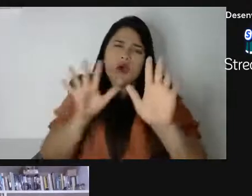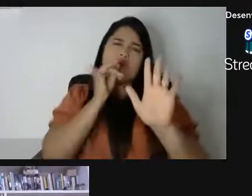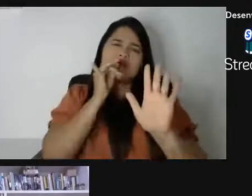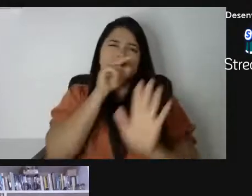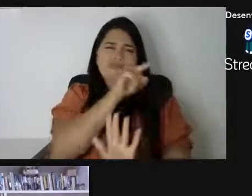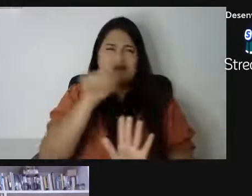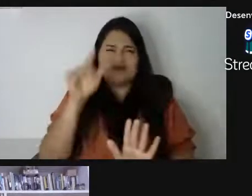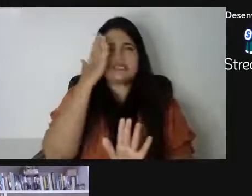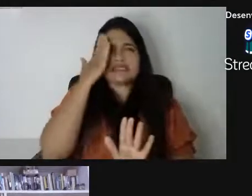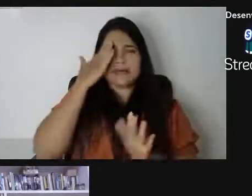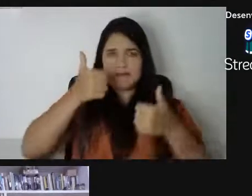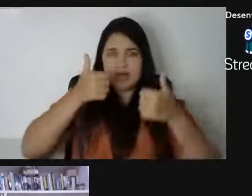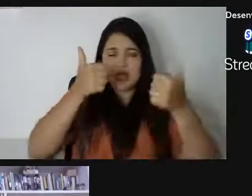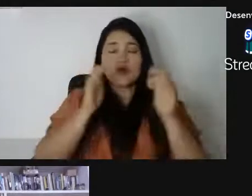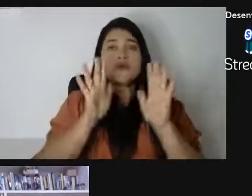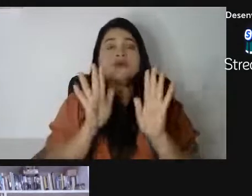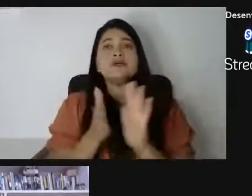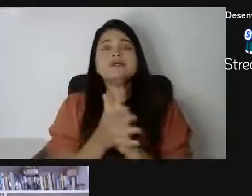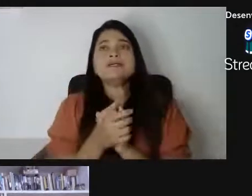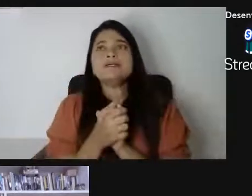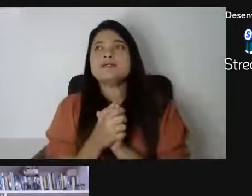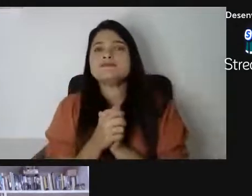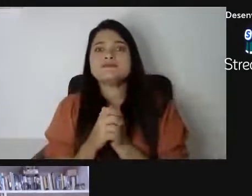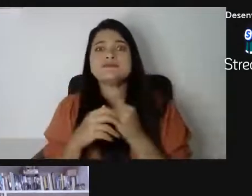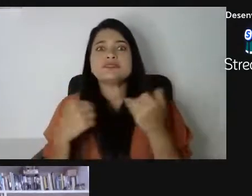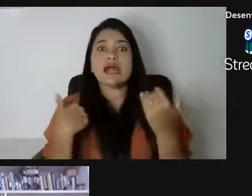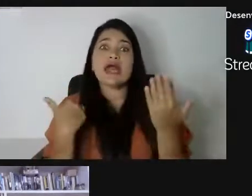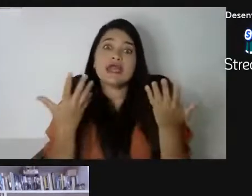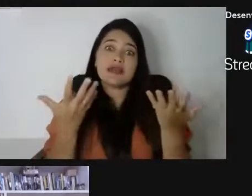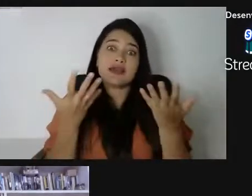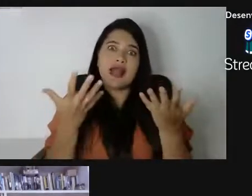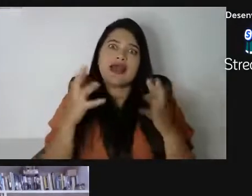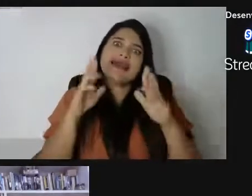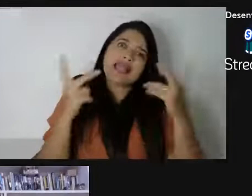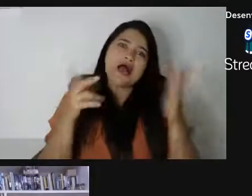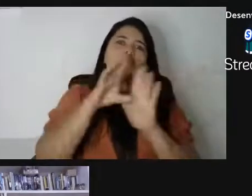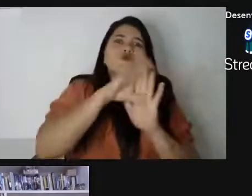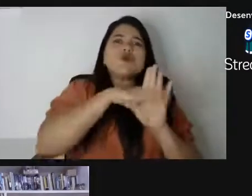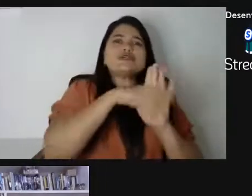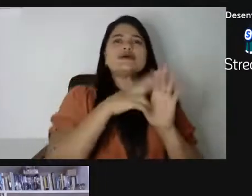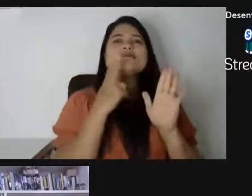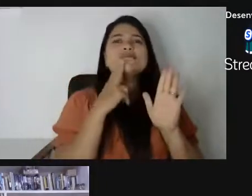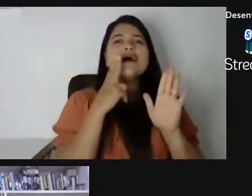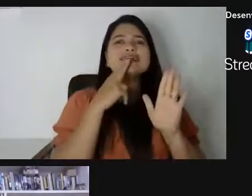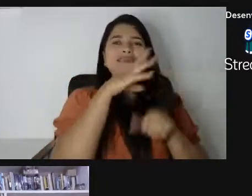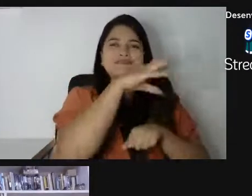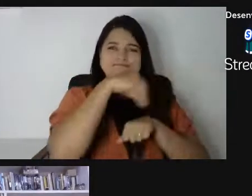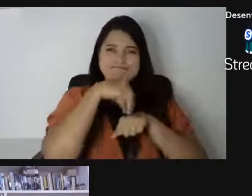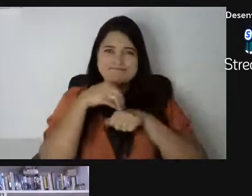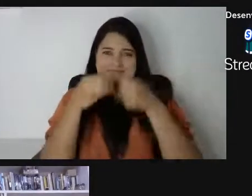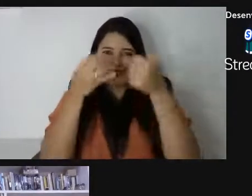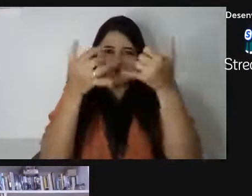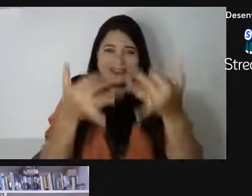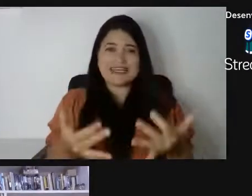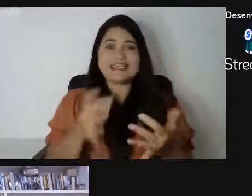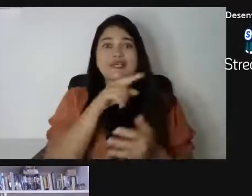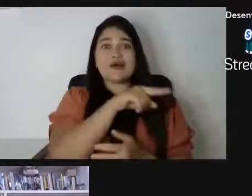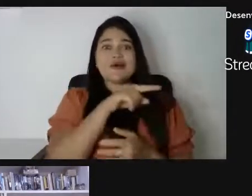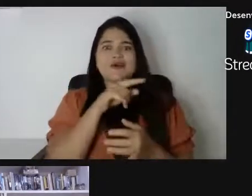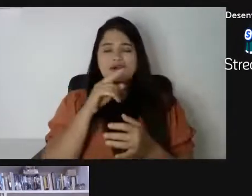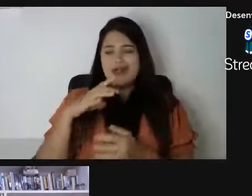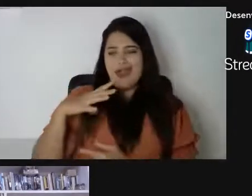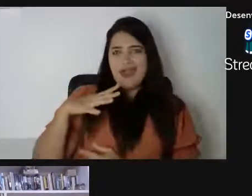Então, assim, aí eu entro também nos conceitos bakhtinianos, essa contemplação ética e